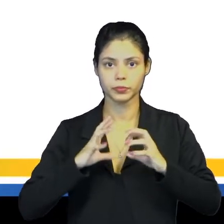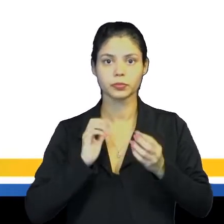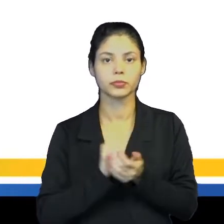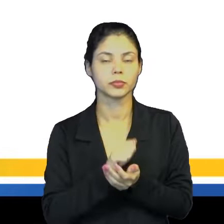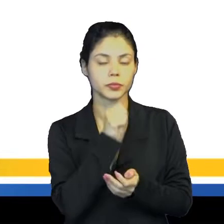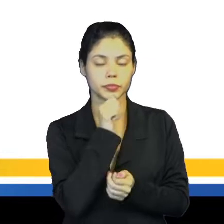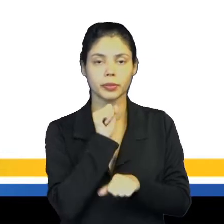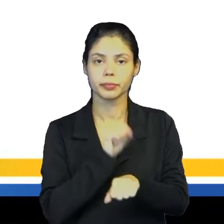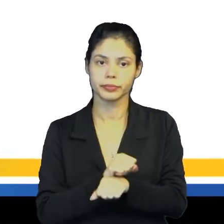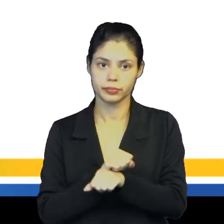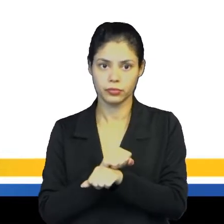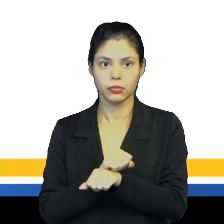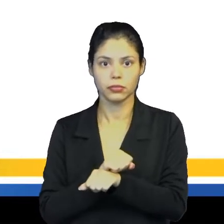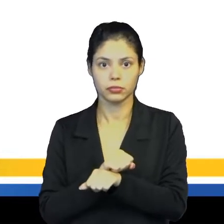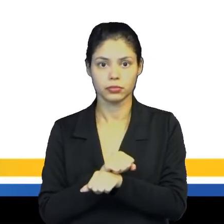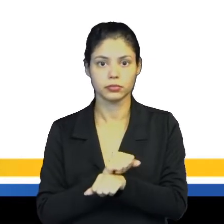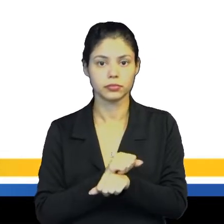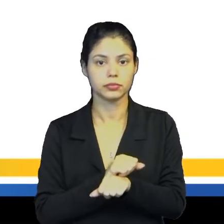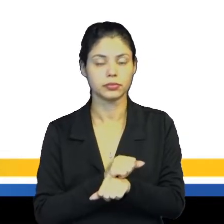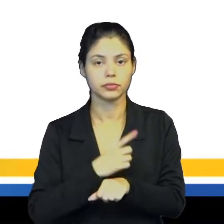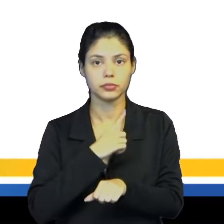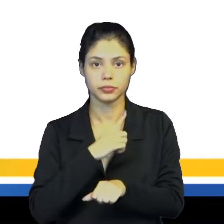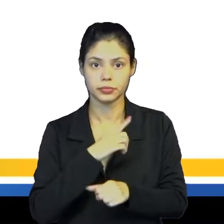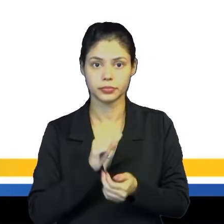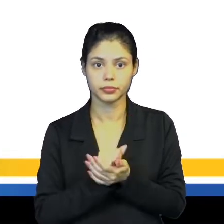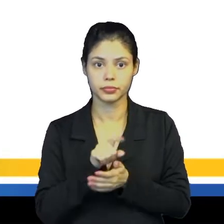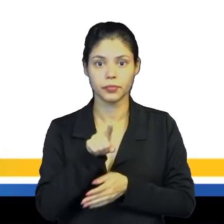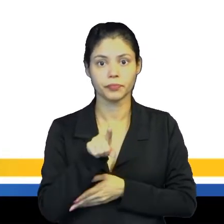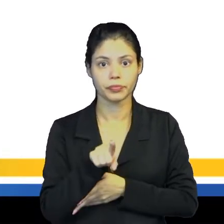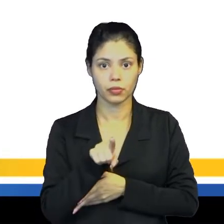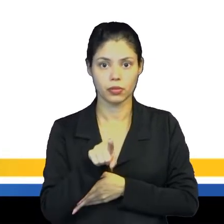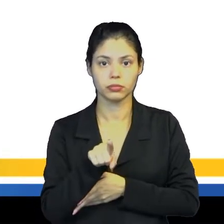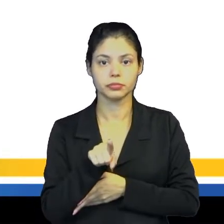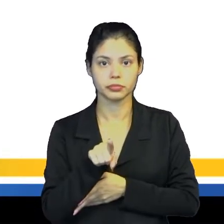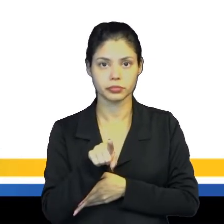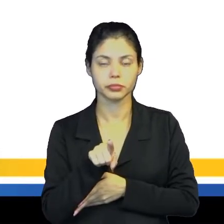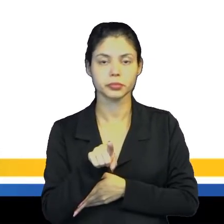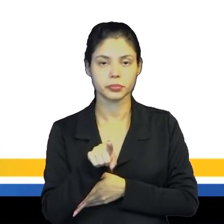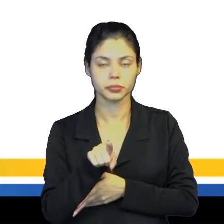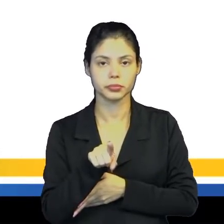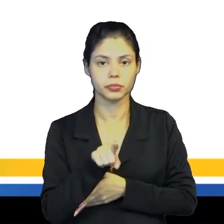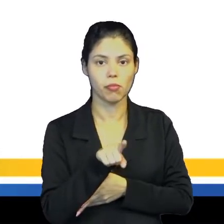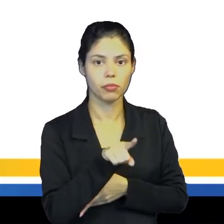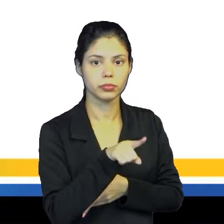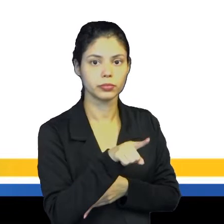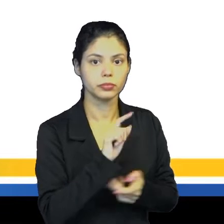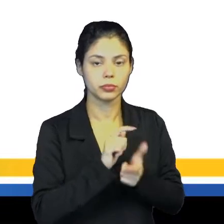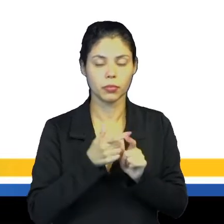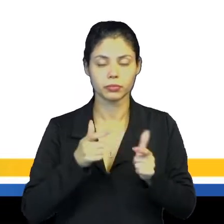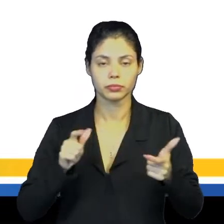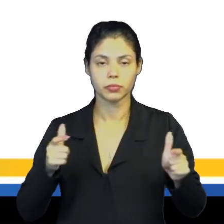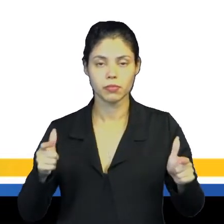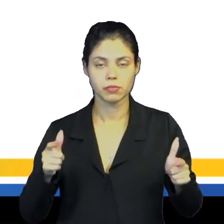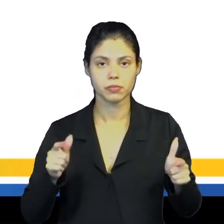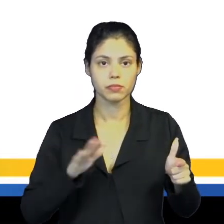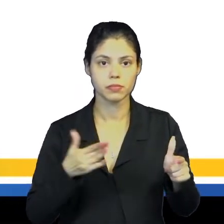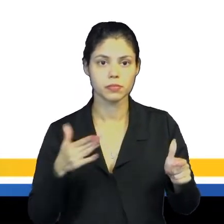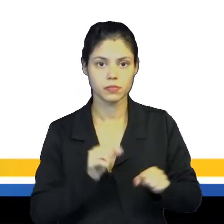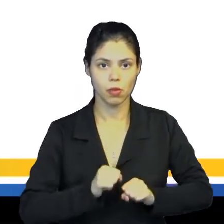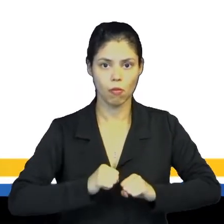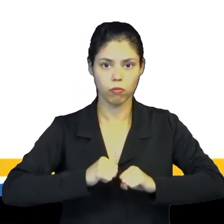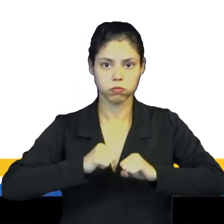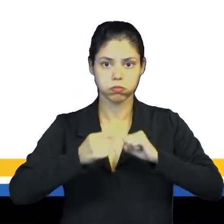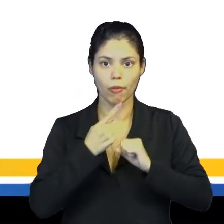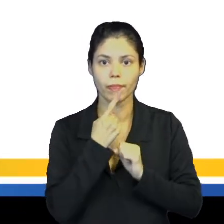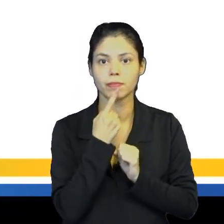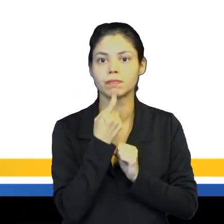estão parados. E aí nós temos o pênis ereto. Quando esse pênis ereto, ele aumenta de tamanho, quando ele se enche de